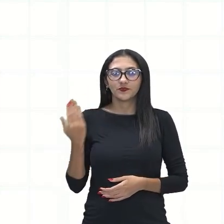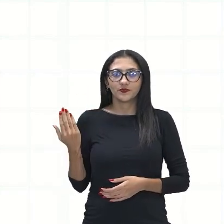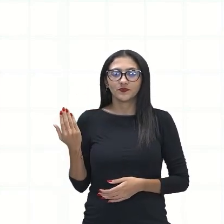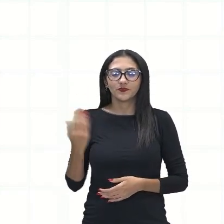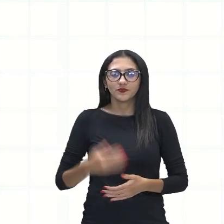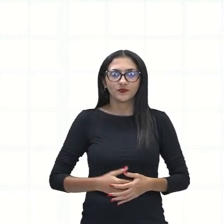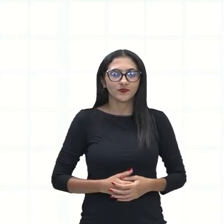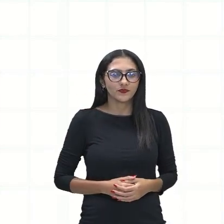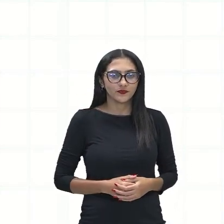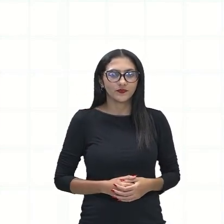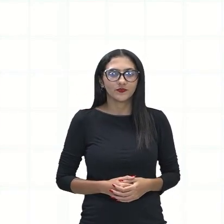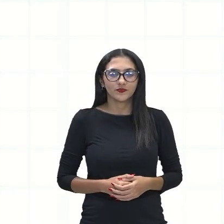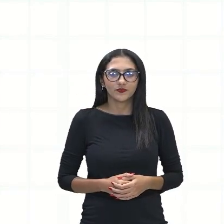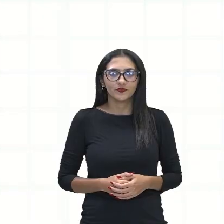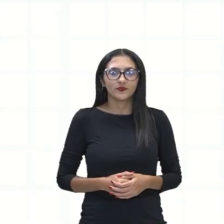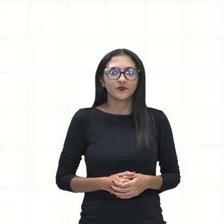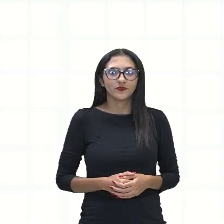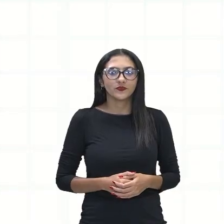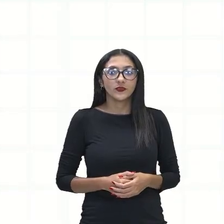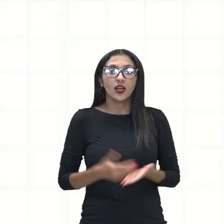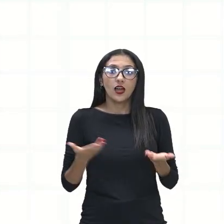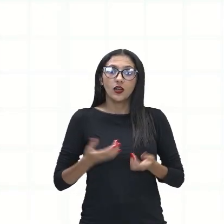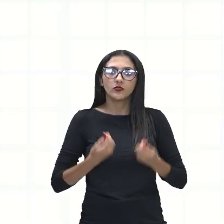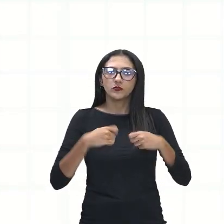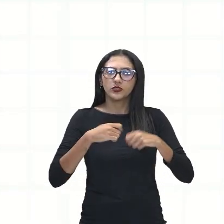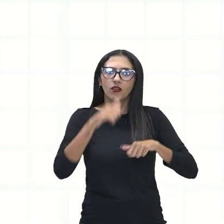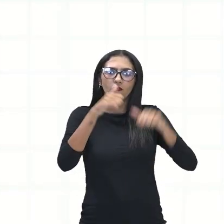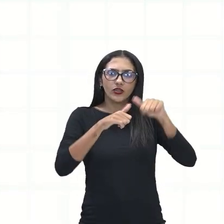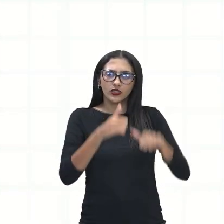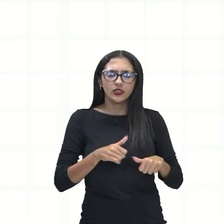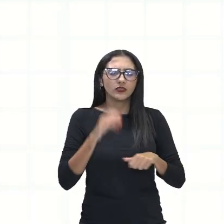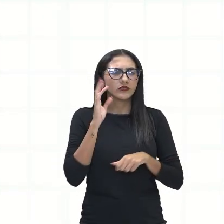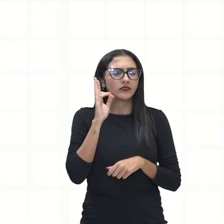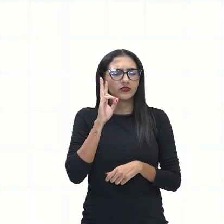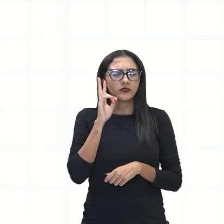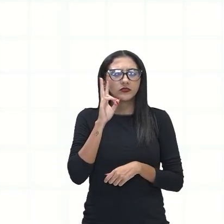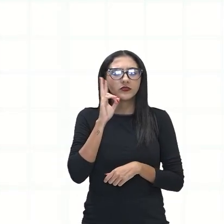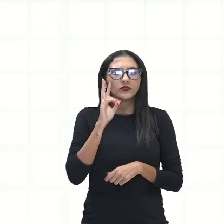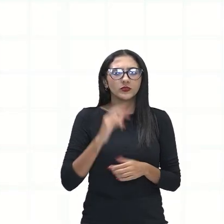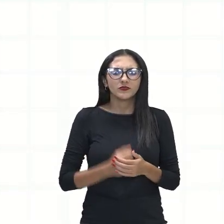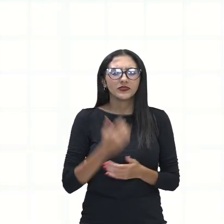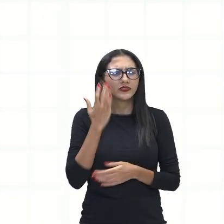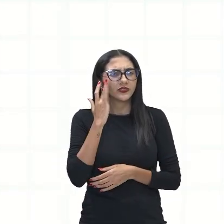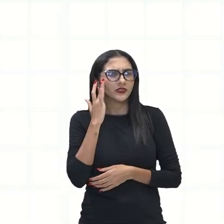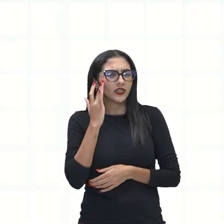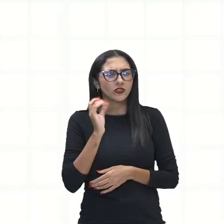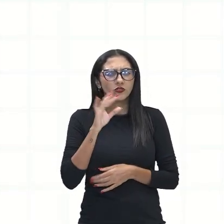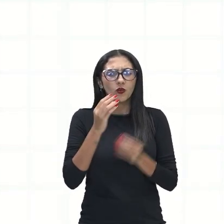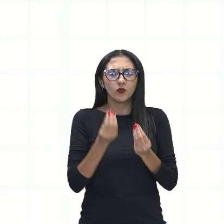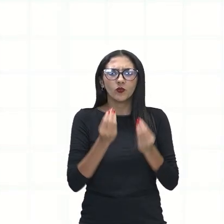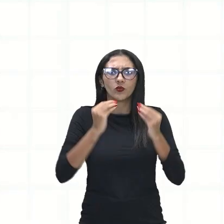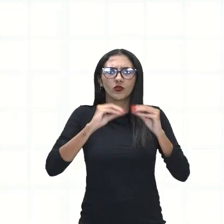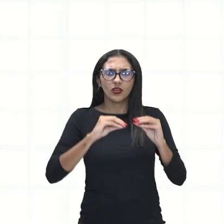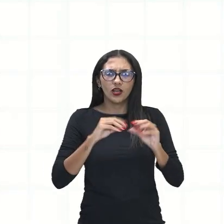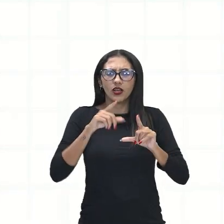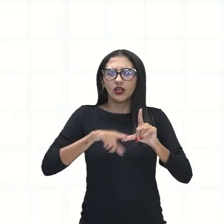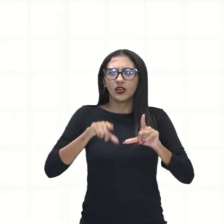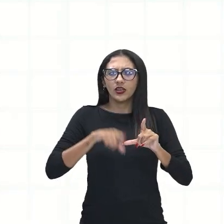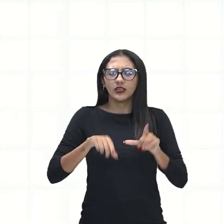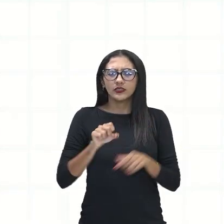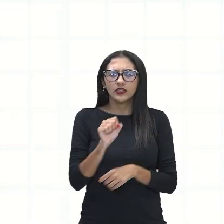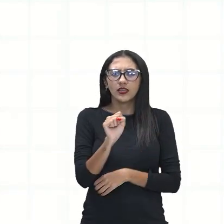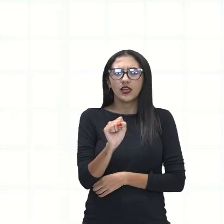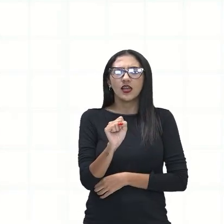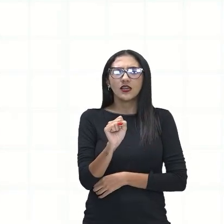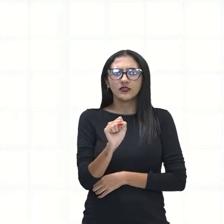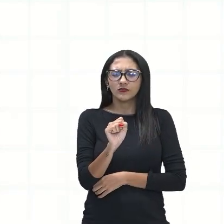Box, box. Aqui eu tenho que analisar. Será, vocês acham que eu posso só colocar o S aqui? O que a